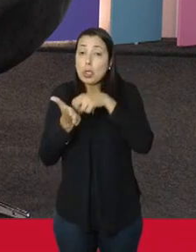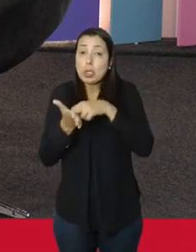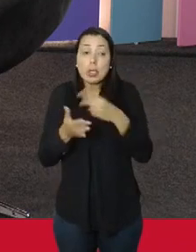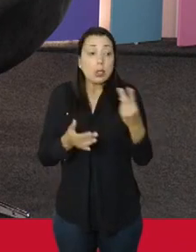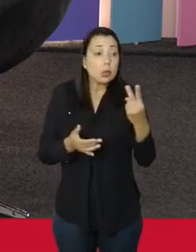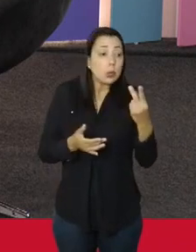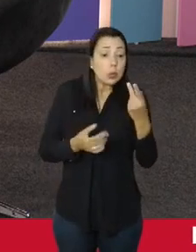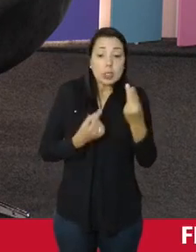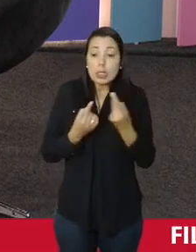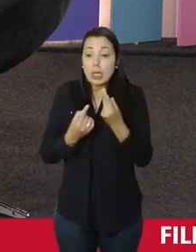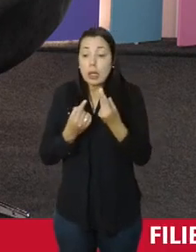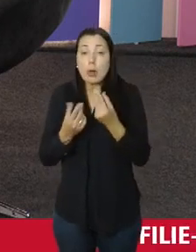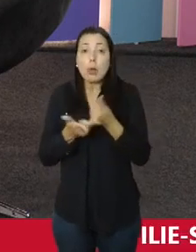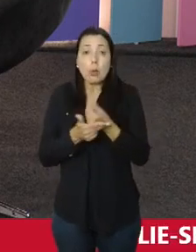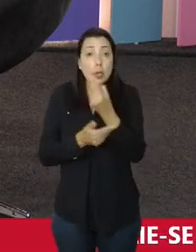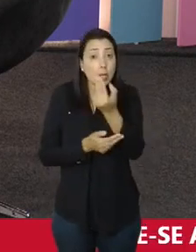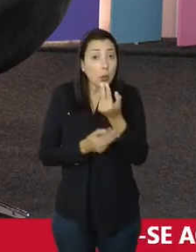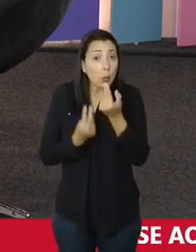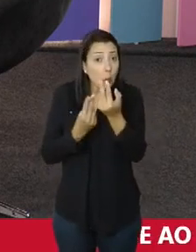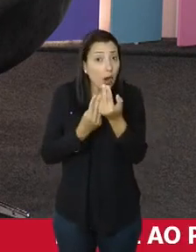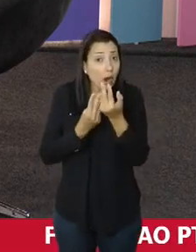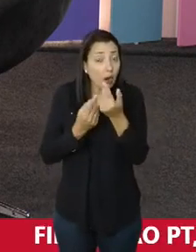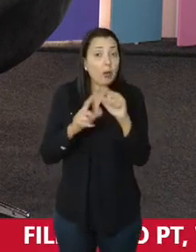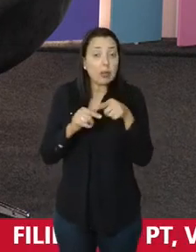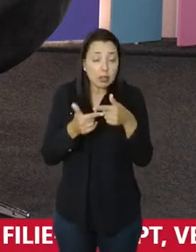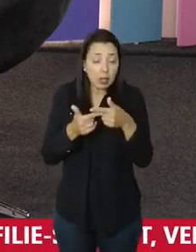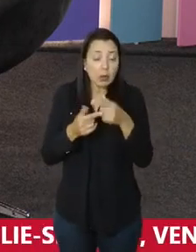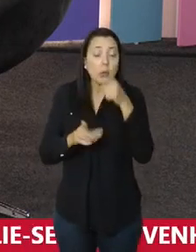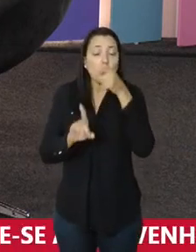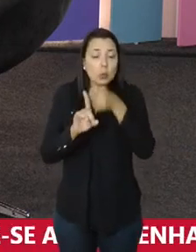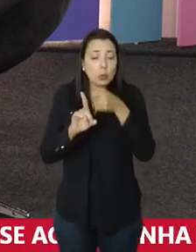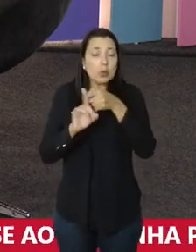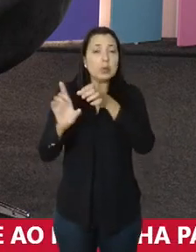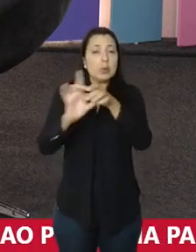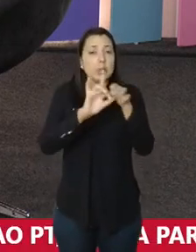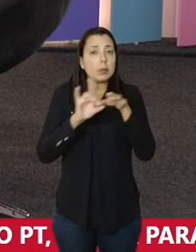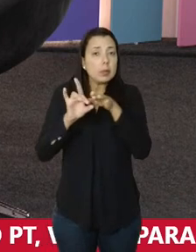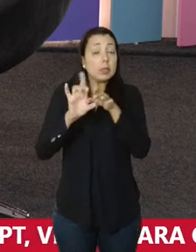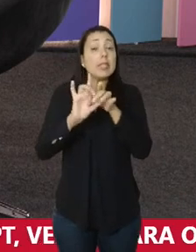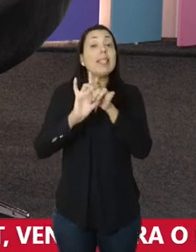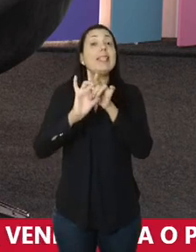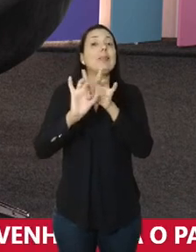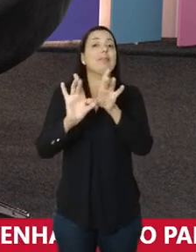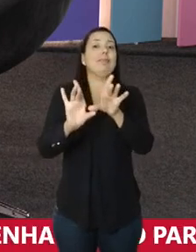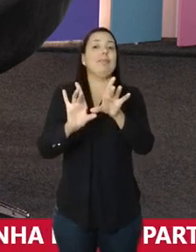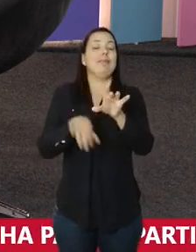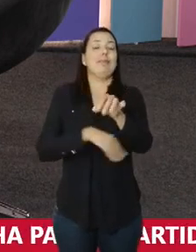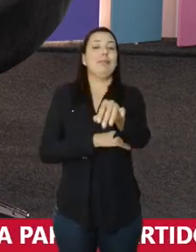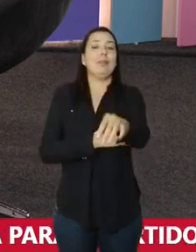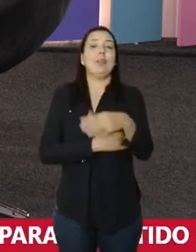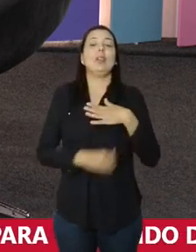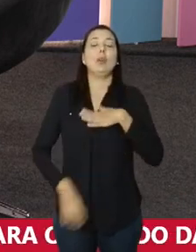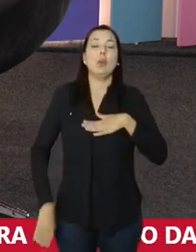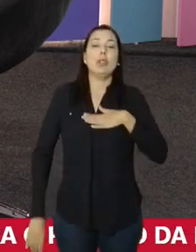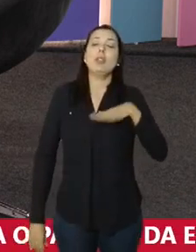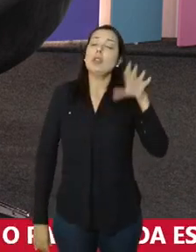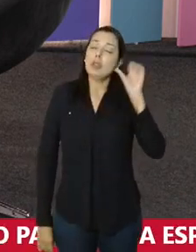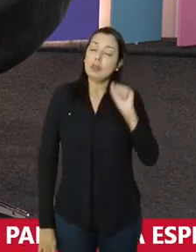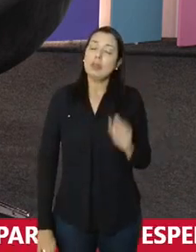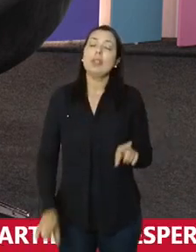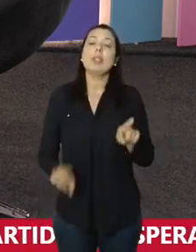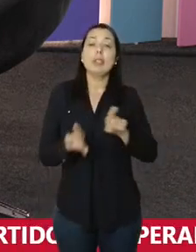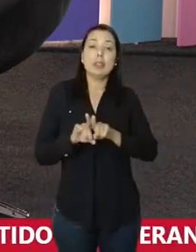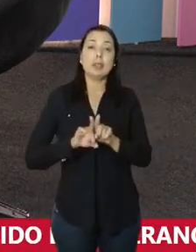ela como eu e eu como ela, lutamos pela democracia e pelas liberdades. Eu queria ouvi-la